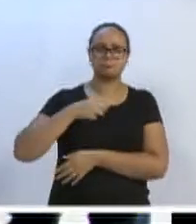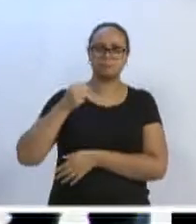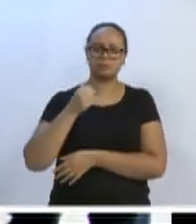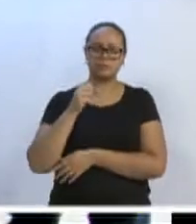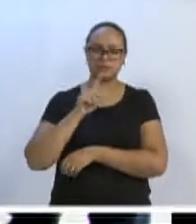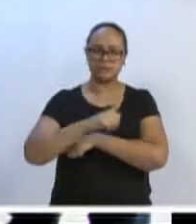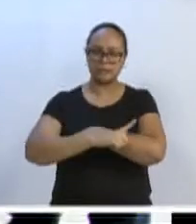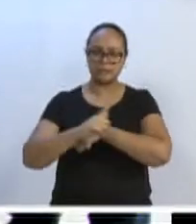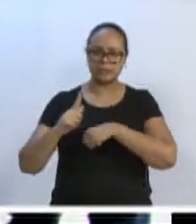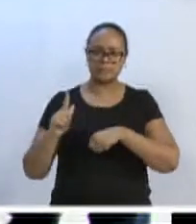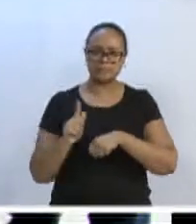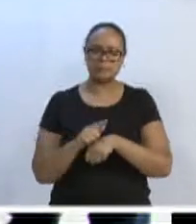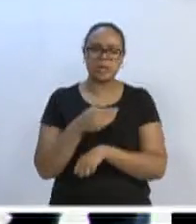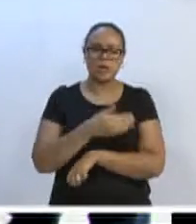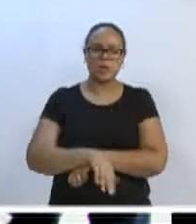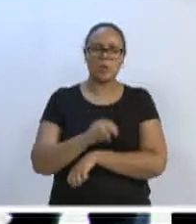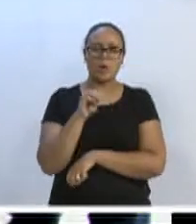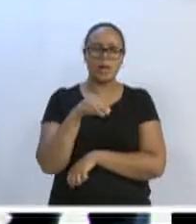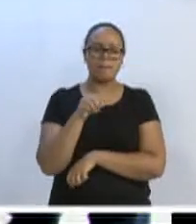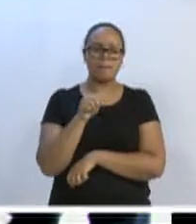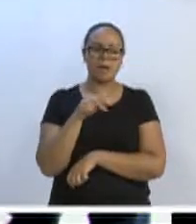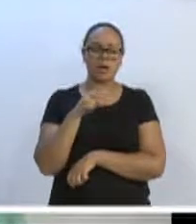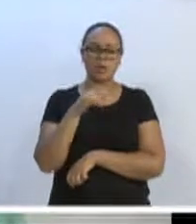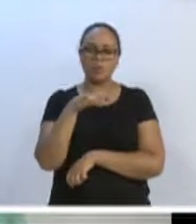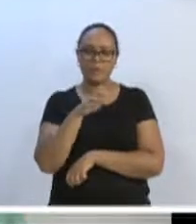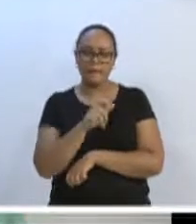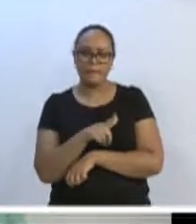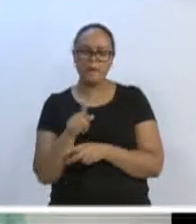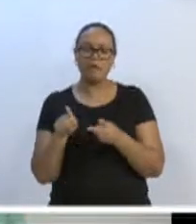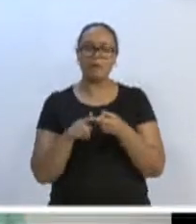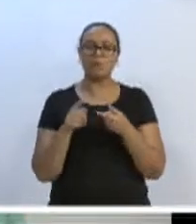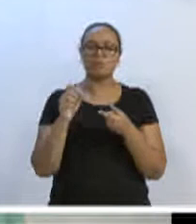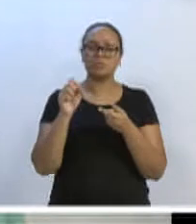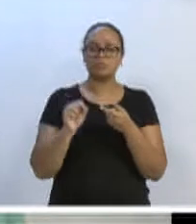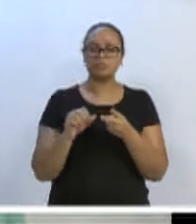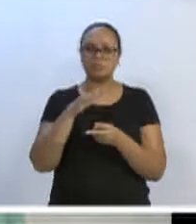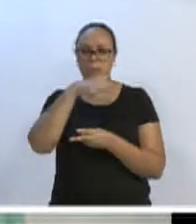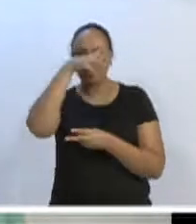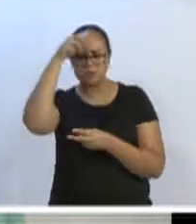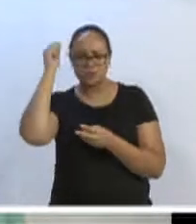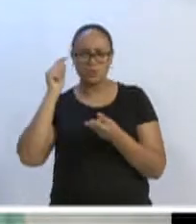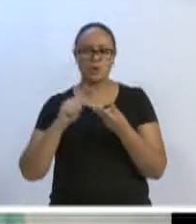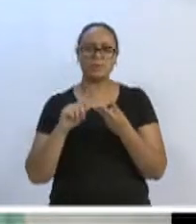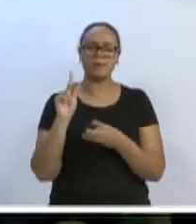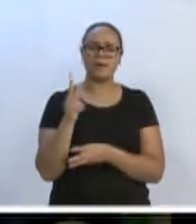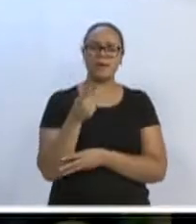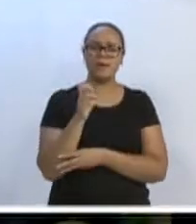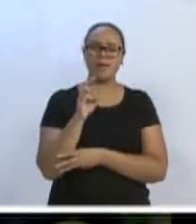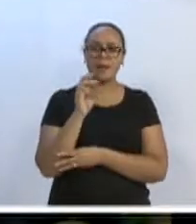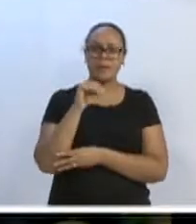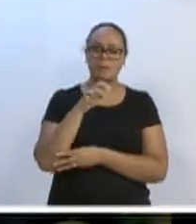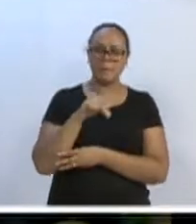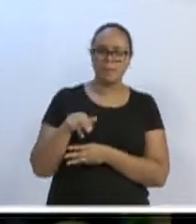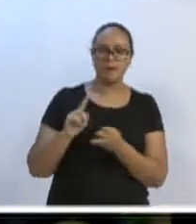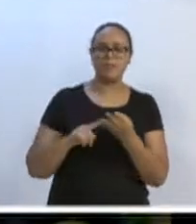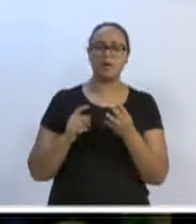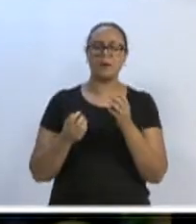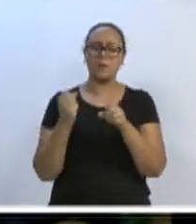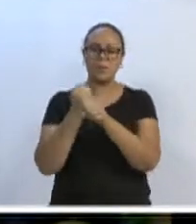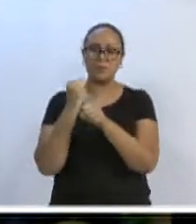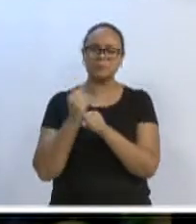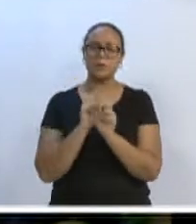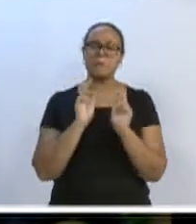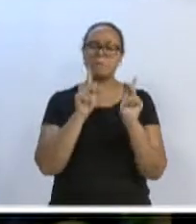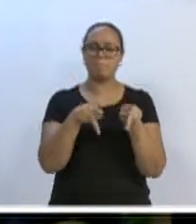justino da silva a implantação do corredor sul na rua amazonas e hermann fuster construção de novas pontes é